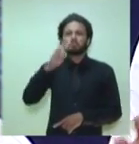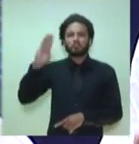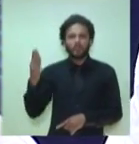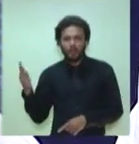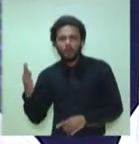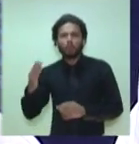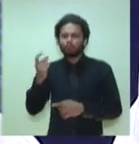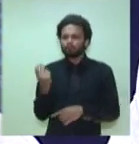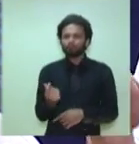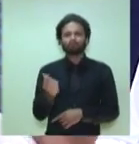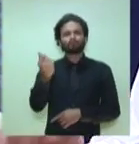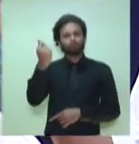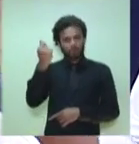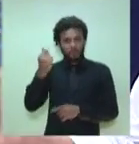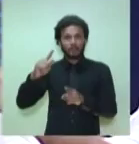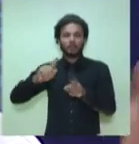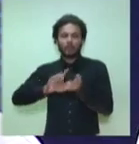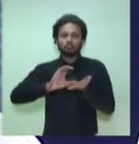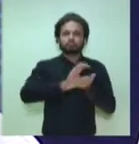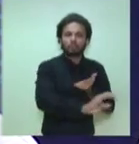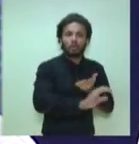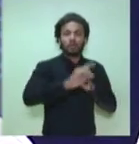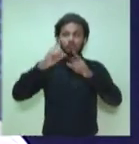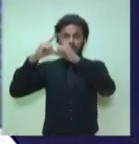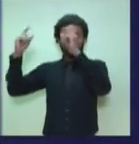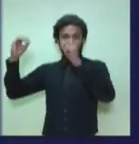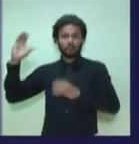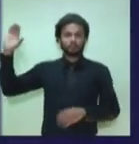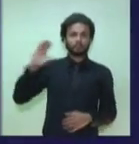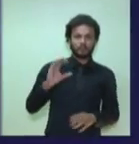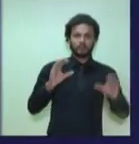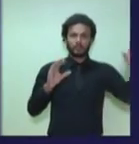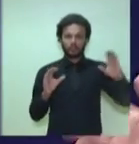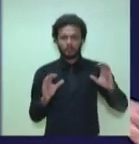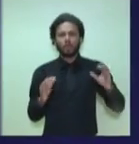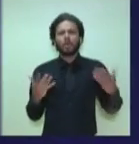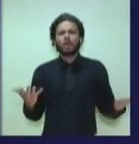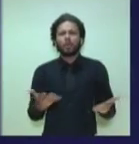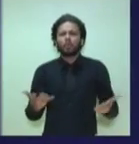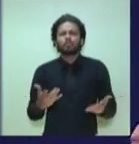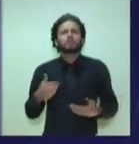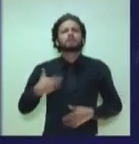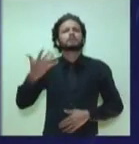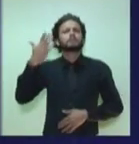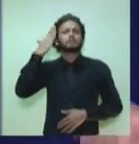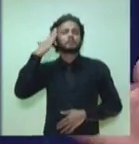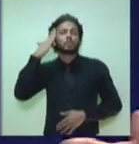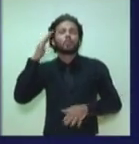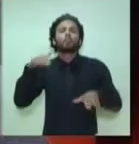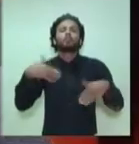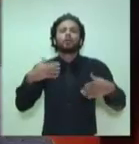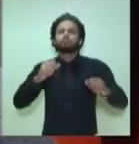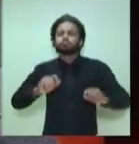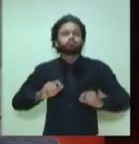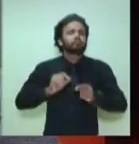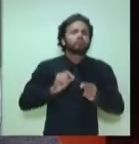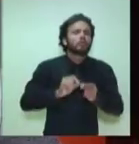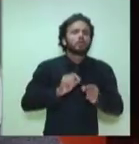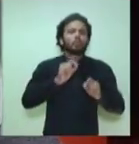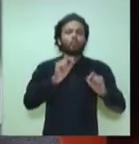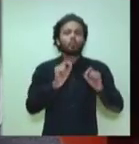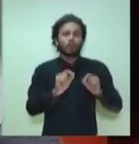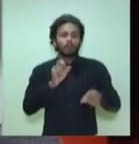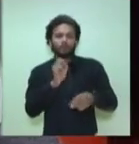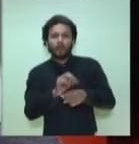milhões de reais a mais de repasses do governo federal e do governo do estado. Eu gostaria de saber que ações foram tomadas na geração de emprego e